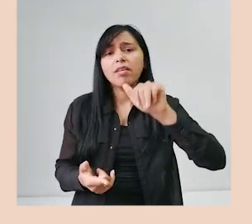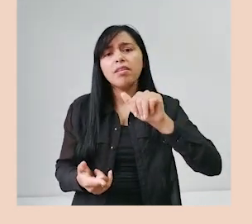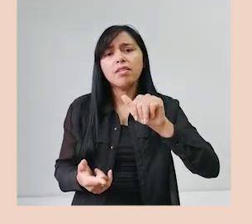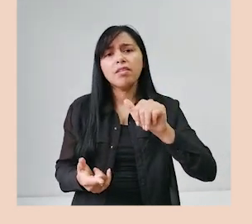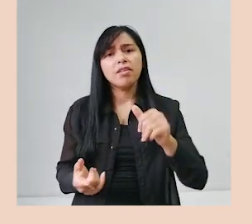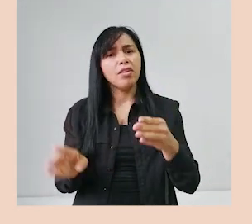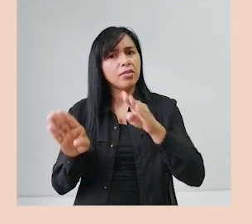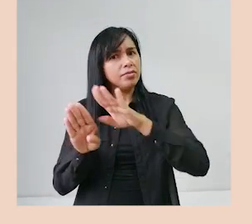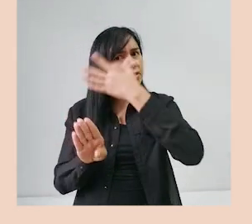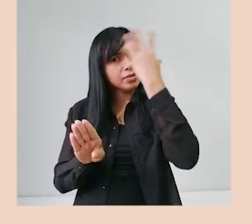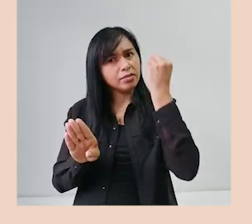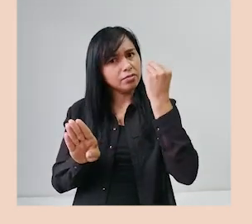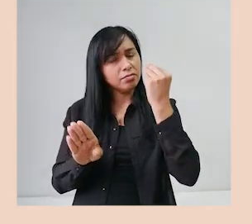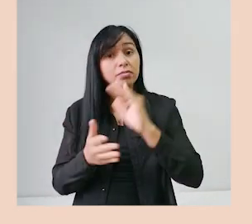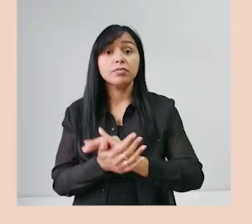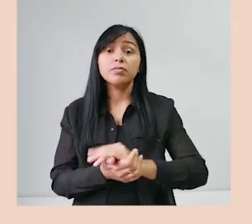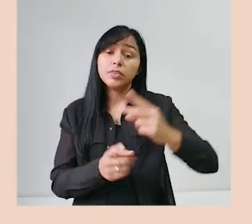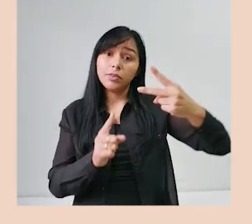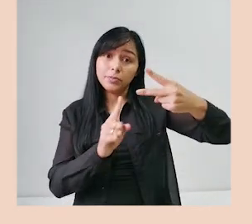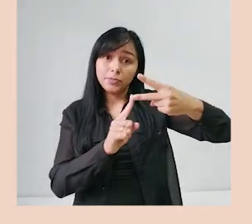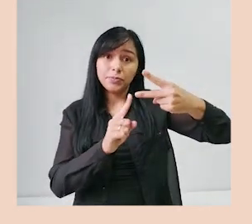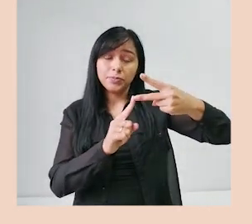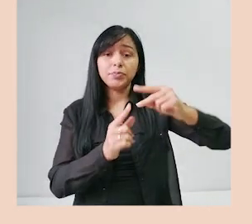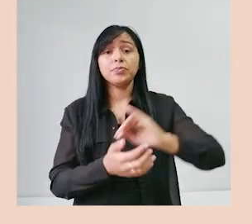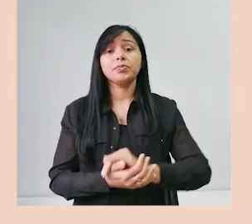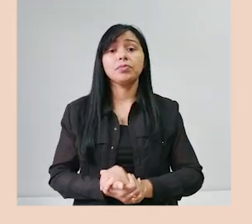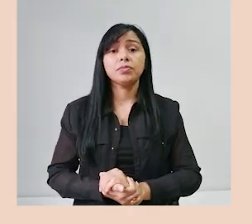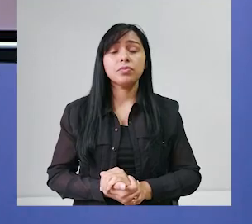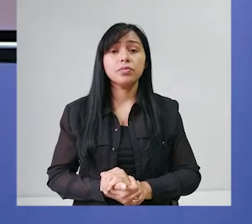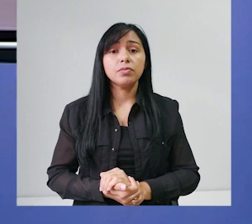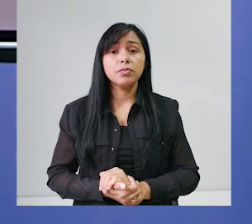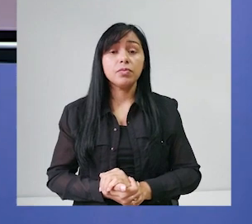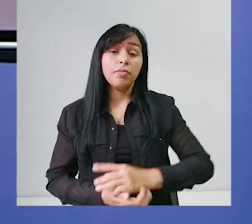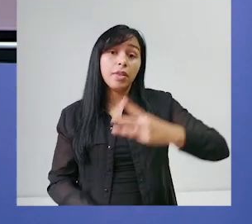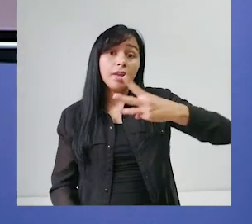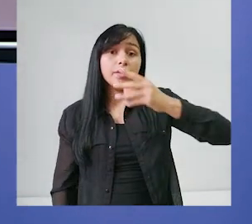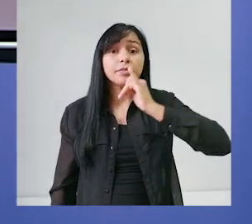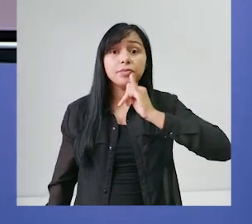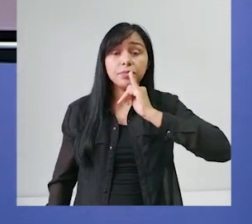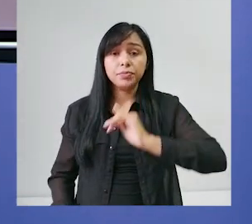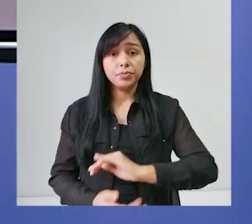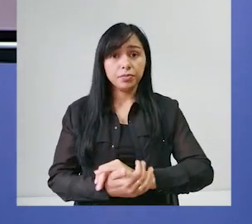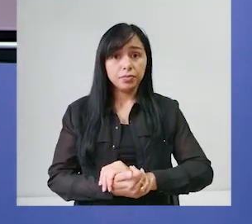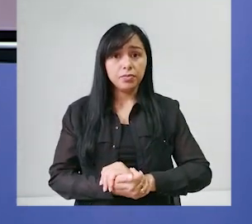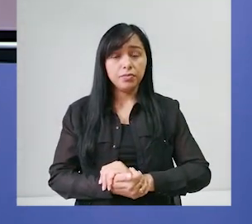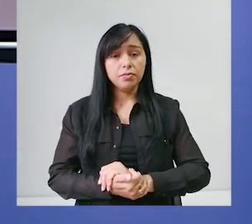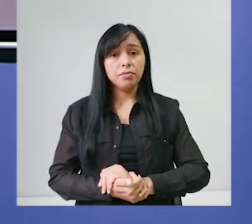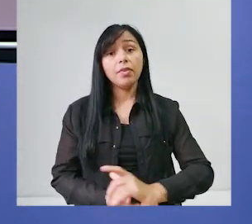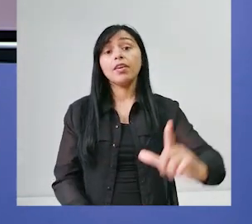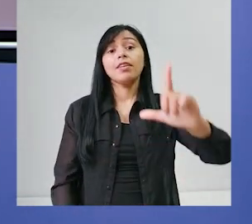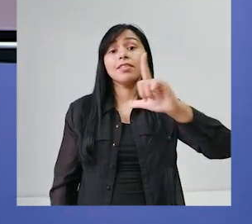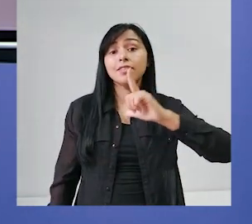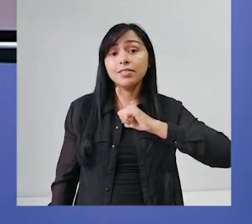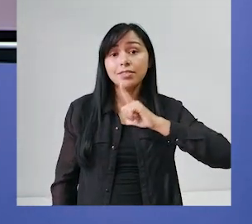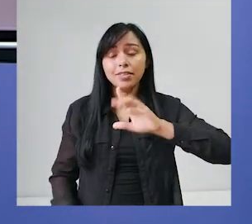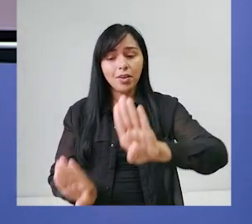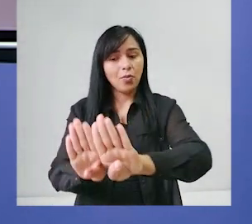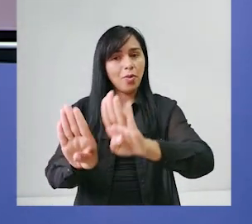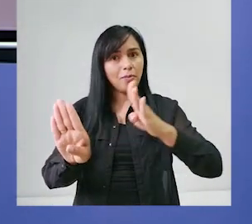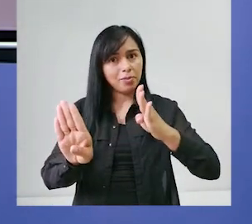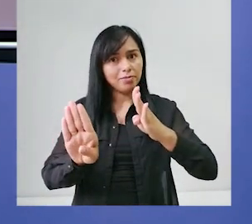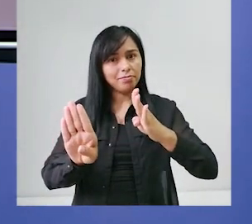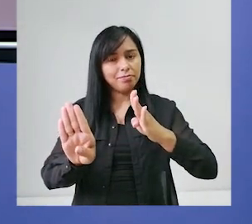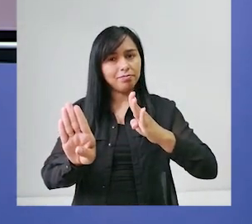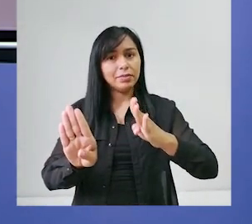porta não podemos identificar portanto temos sujeito indeterminado já no terceiro exemplo há uma porta aberta